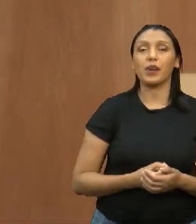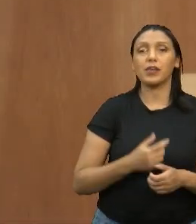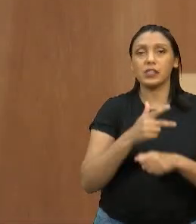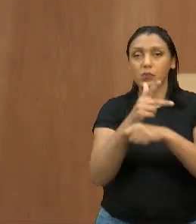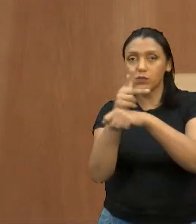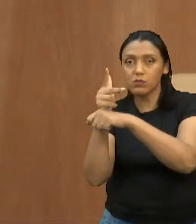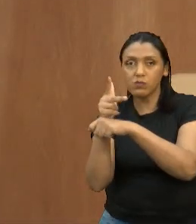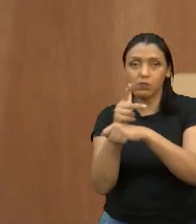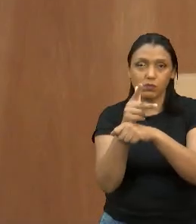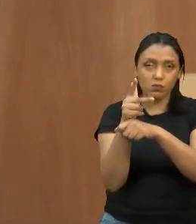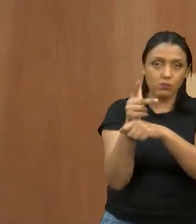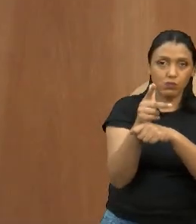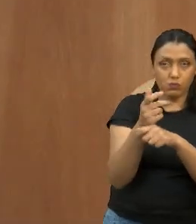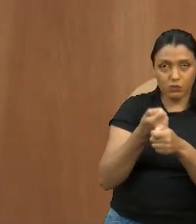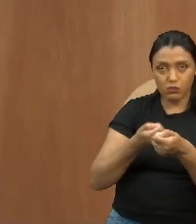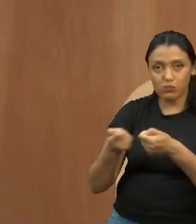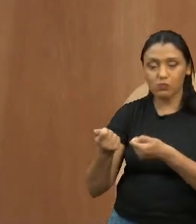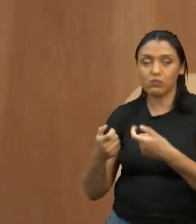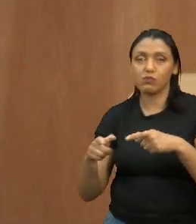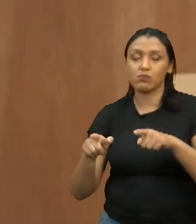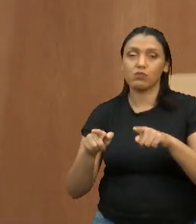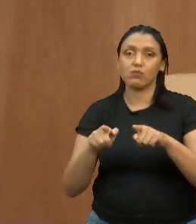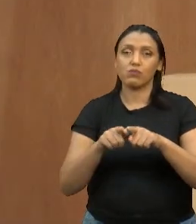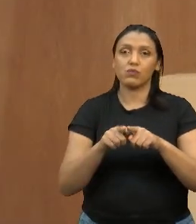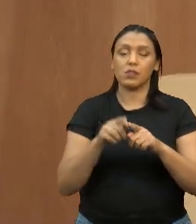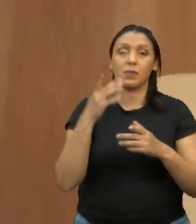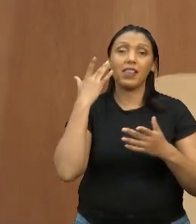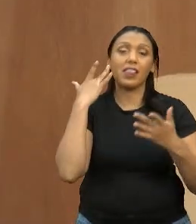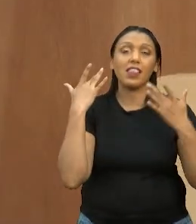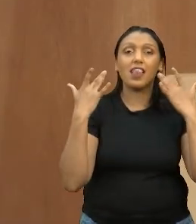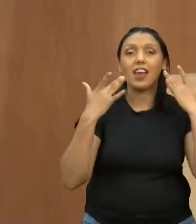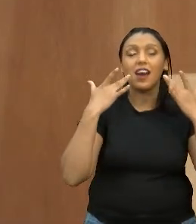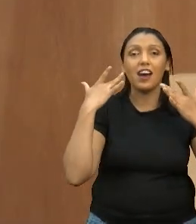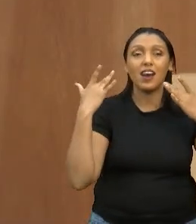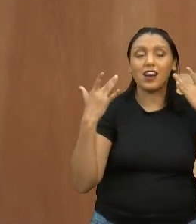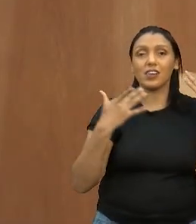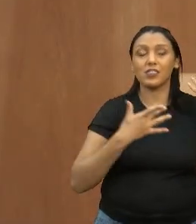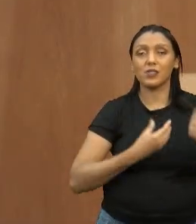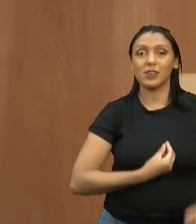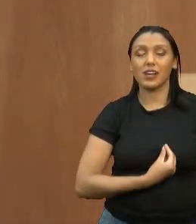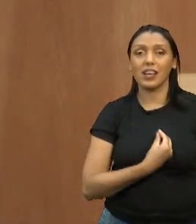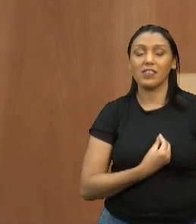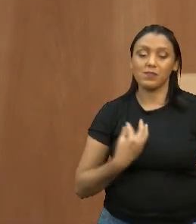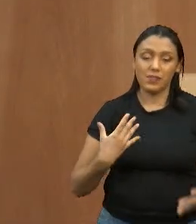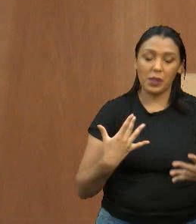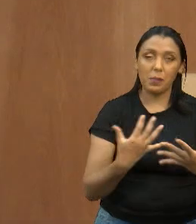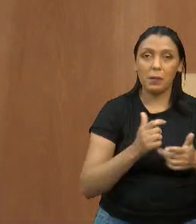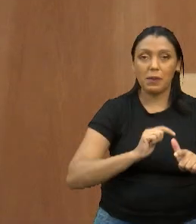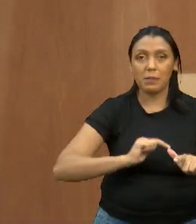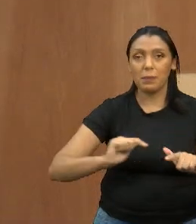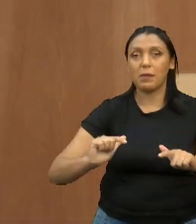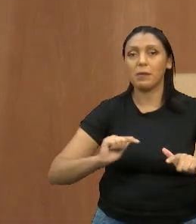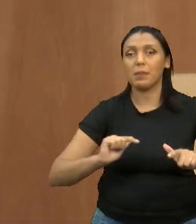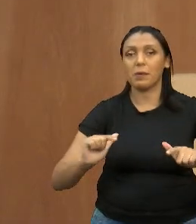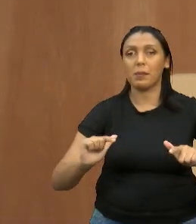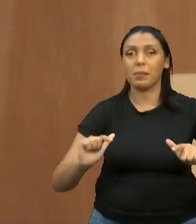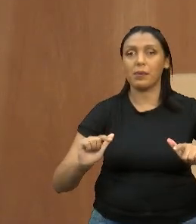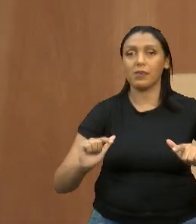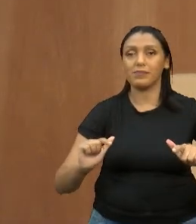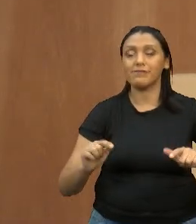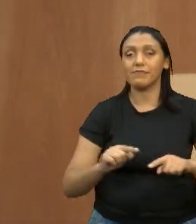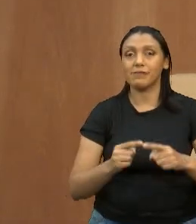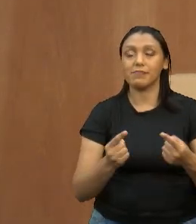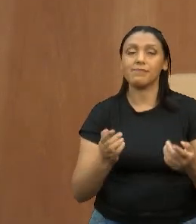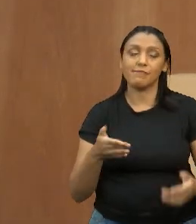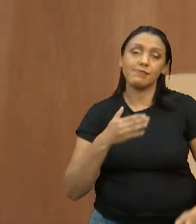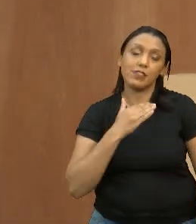que dedicou a sua vida ao teatro, partiu. O último espetáculo dirigido por ele foi em 2021, em